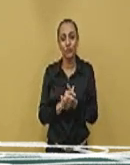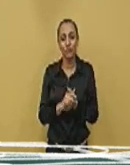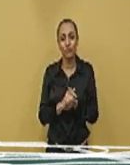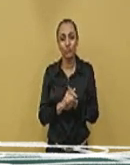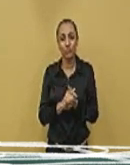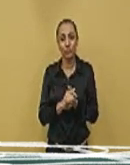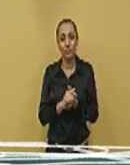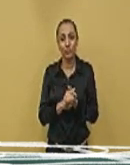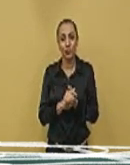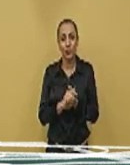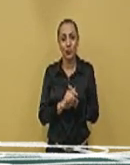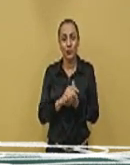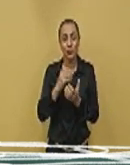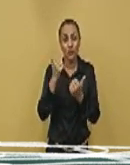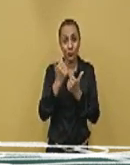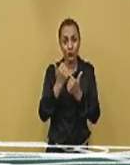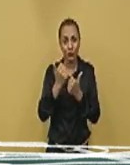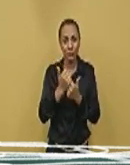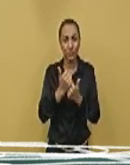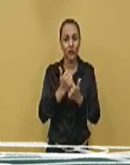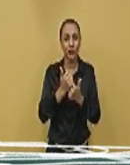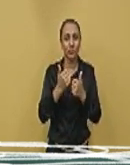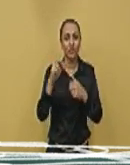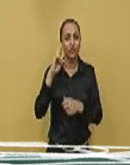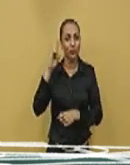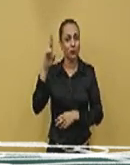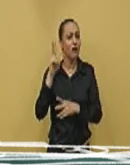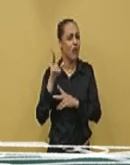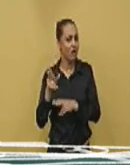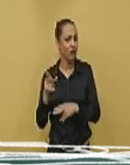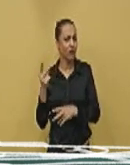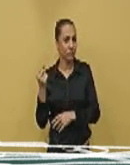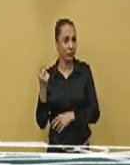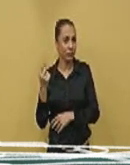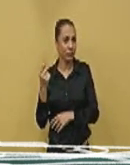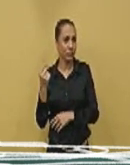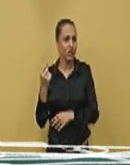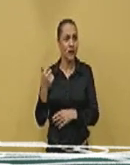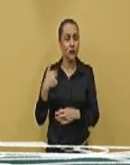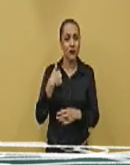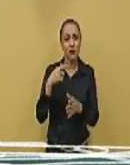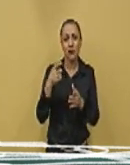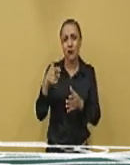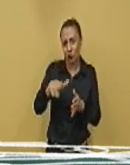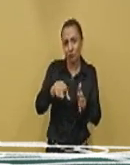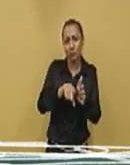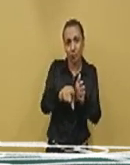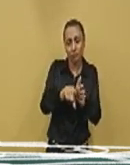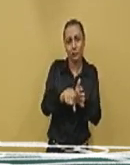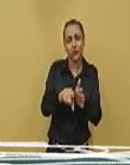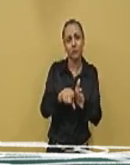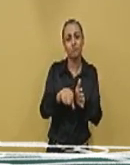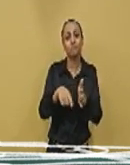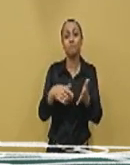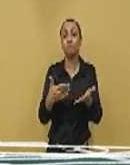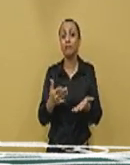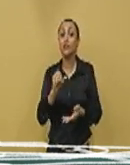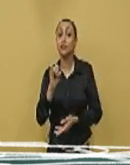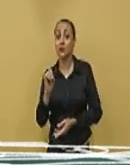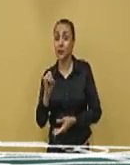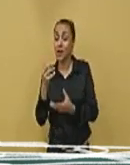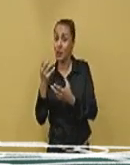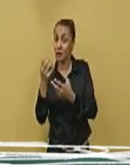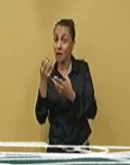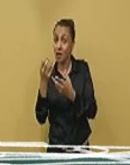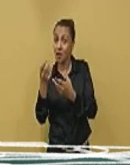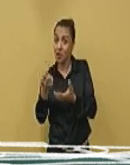esses vice-diretores, eles recebem os mesmos valores. E eu faço mais uma pergunta. Se eles